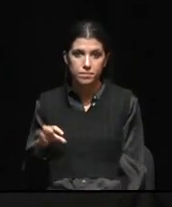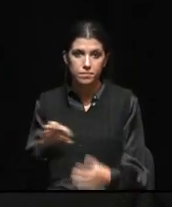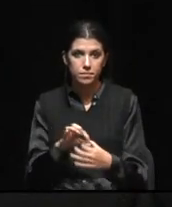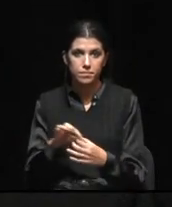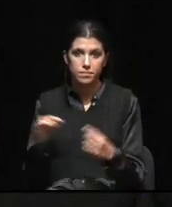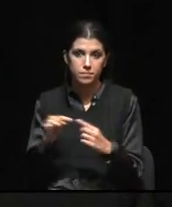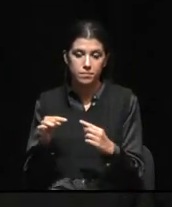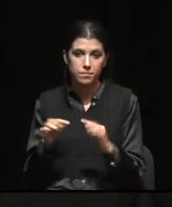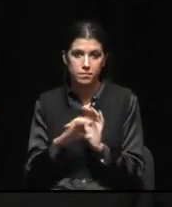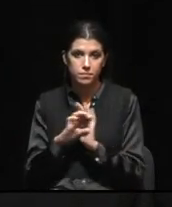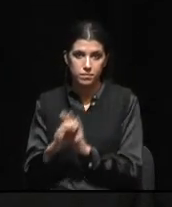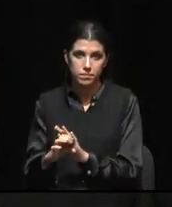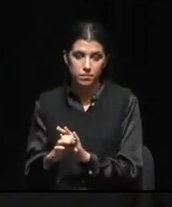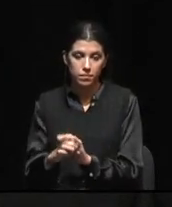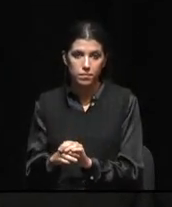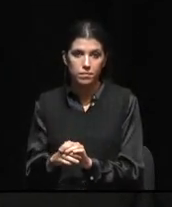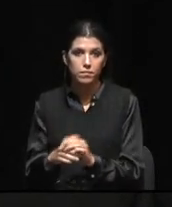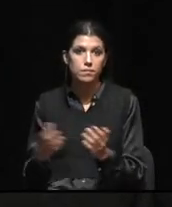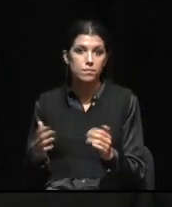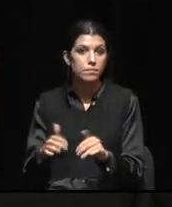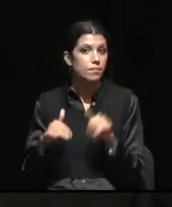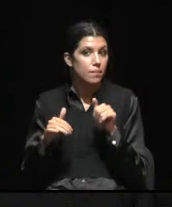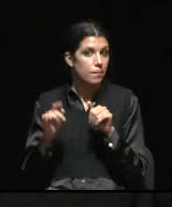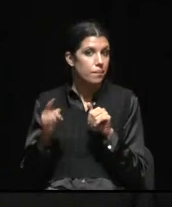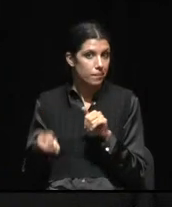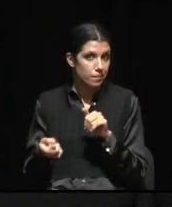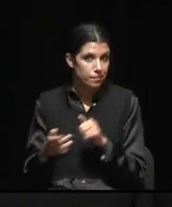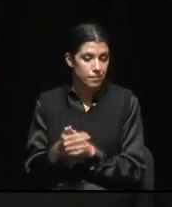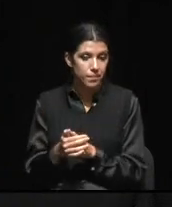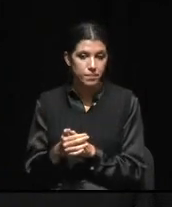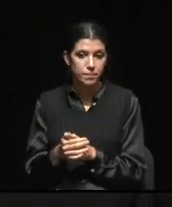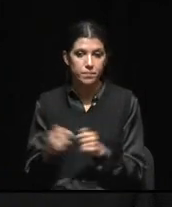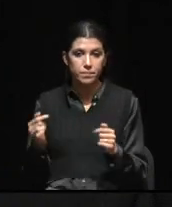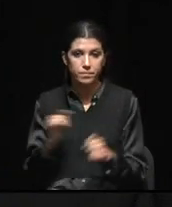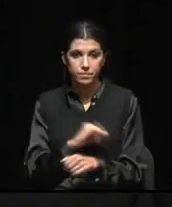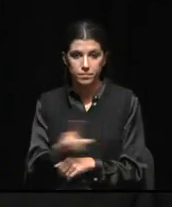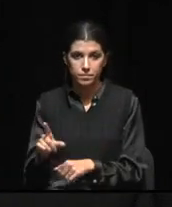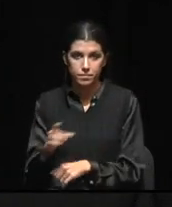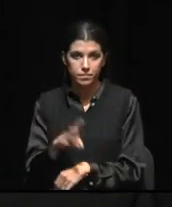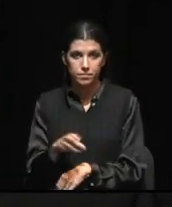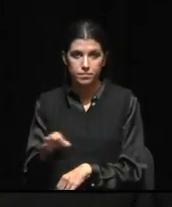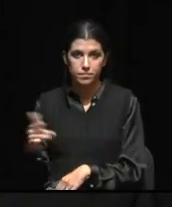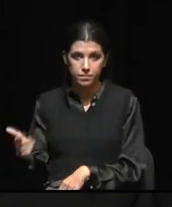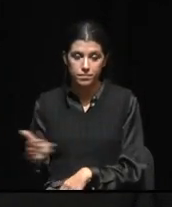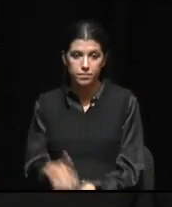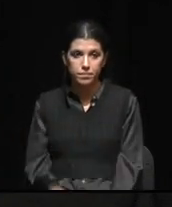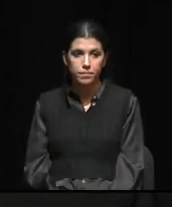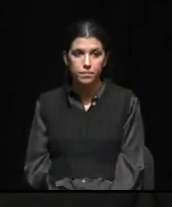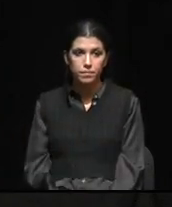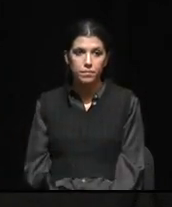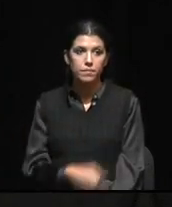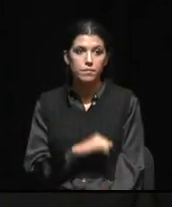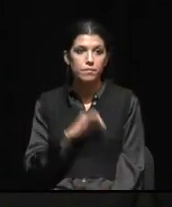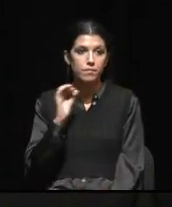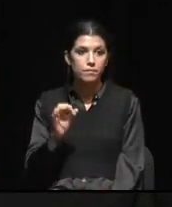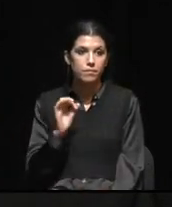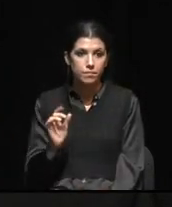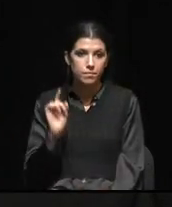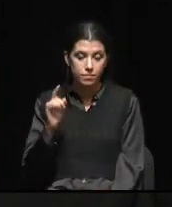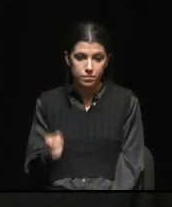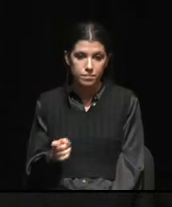CDs e chega quem se abstém iniciativa liberal e mpt quem vota a